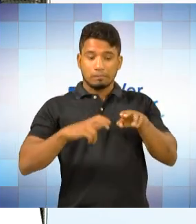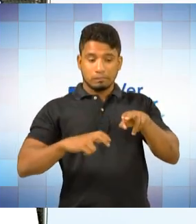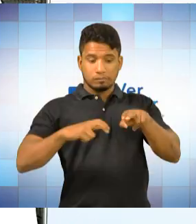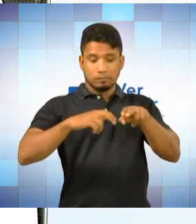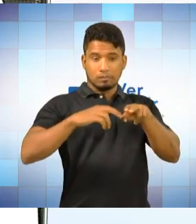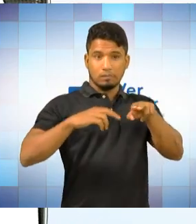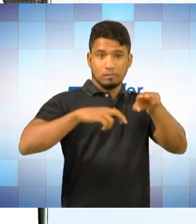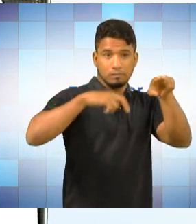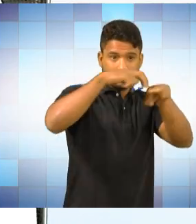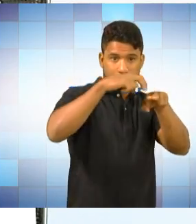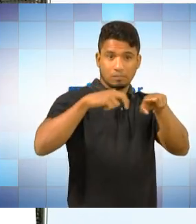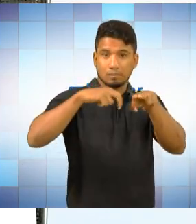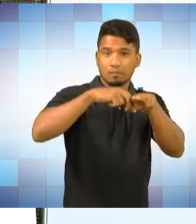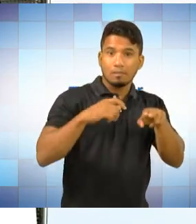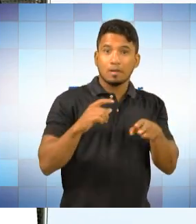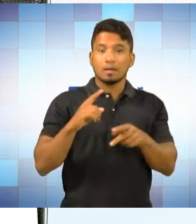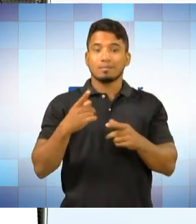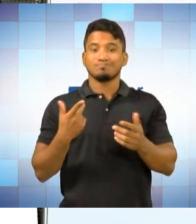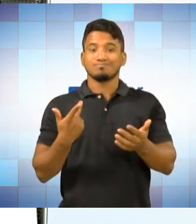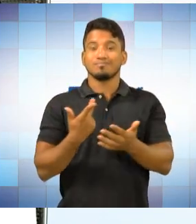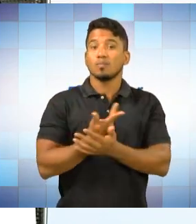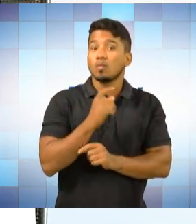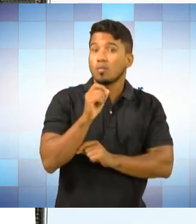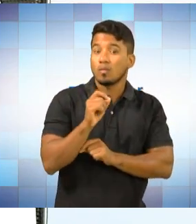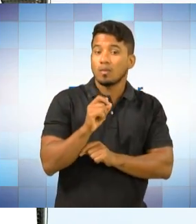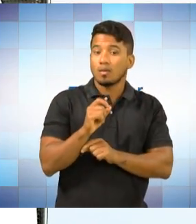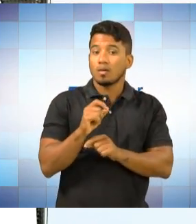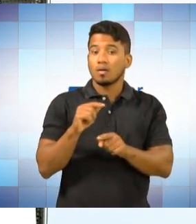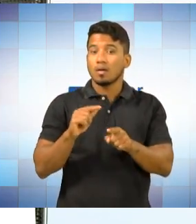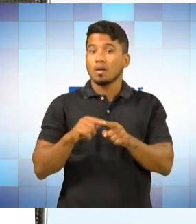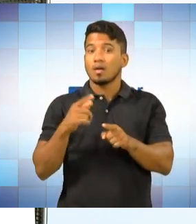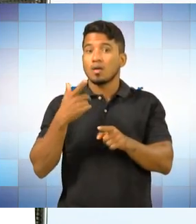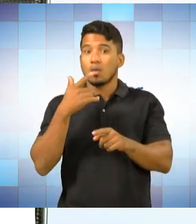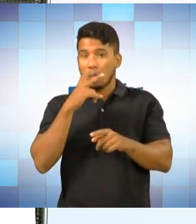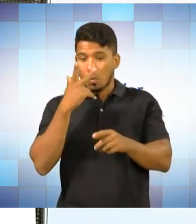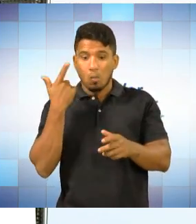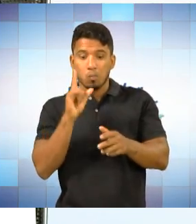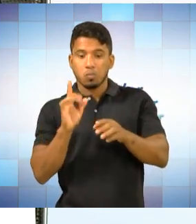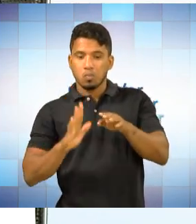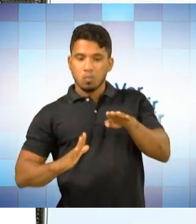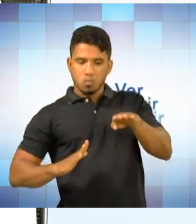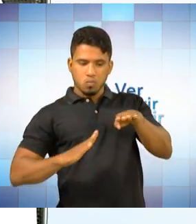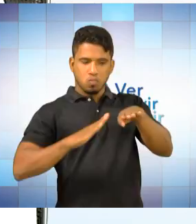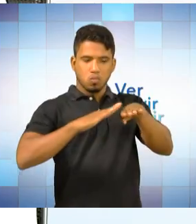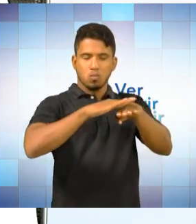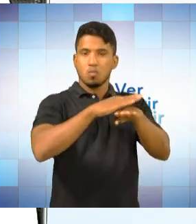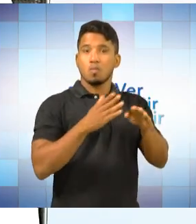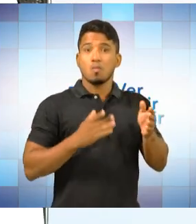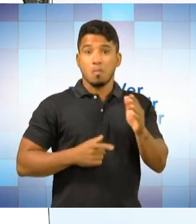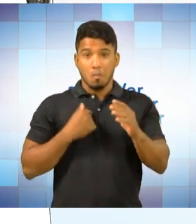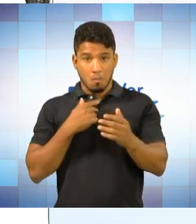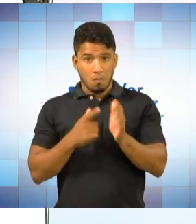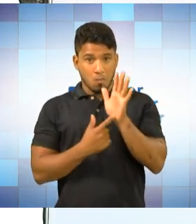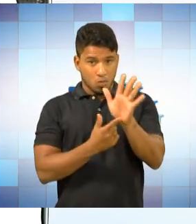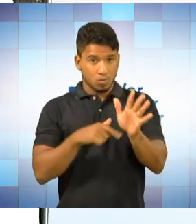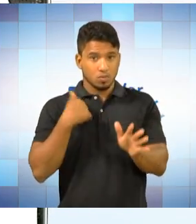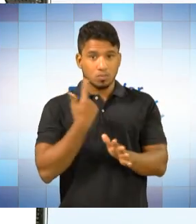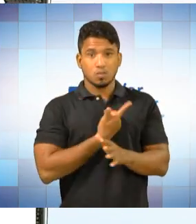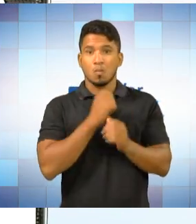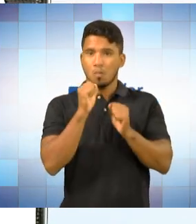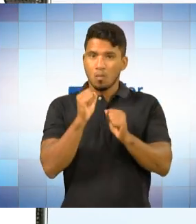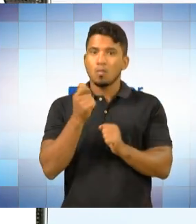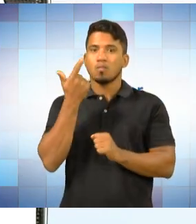repente, essa escada se transformou numa grande rampa. Prova que todos nós